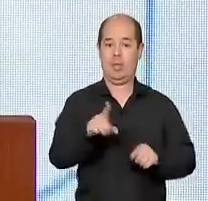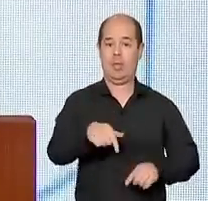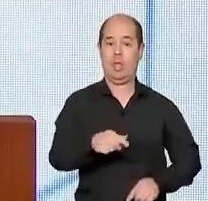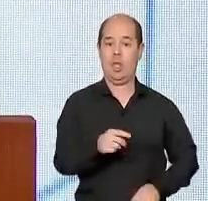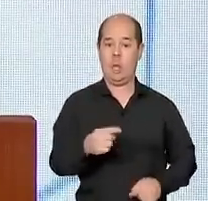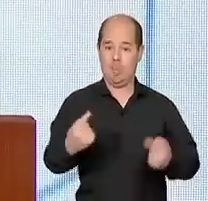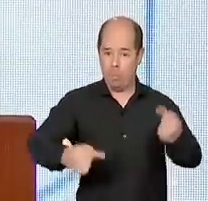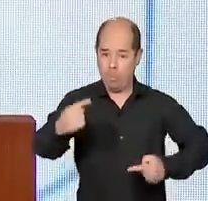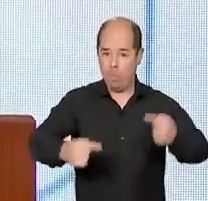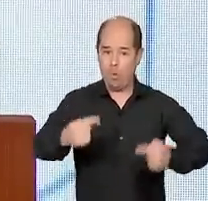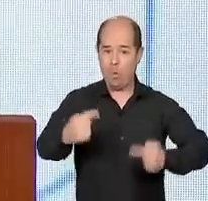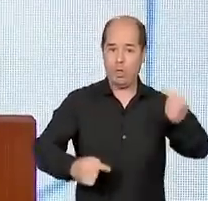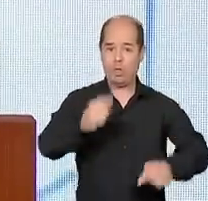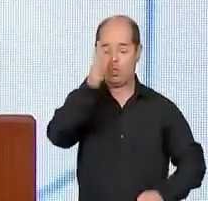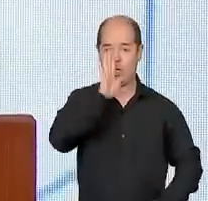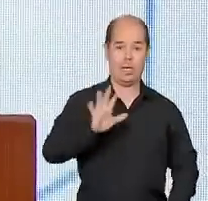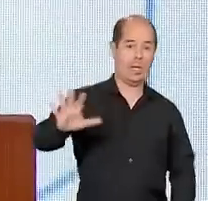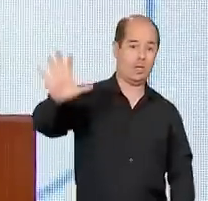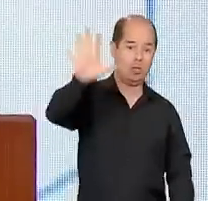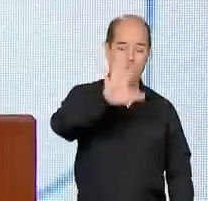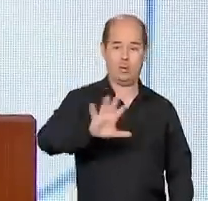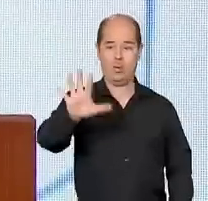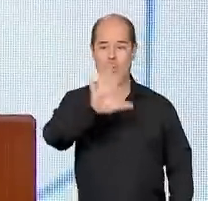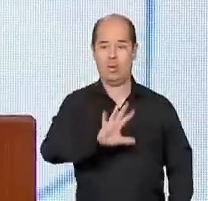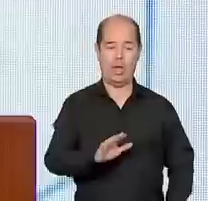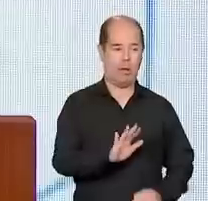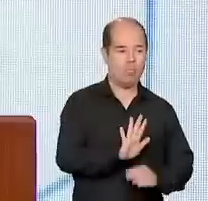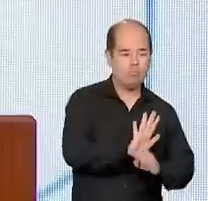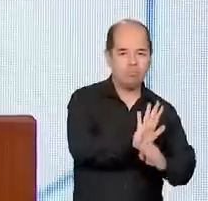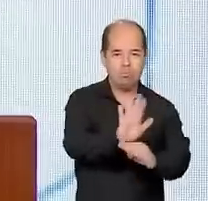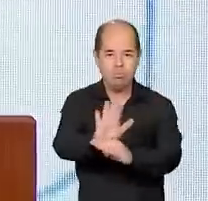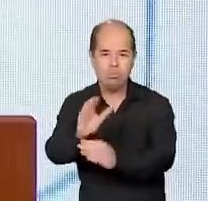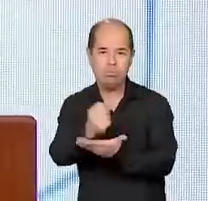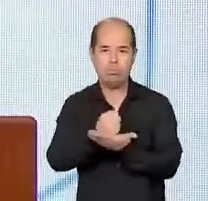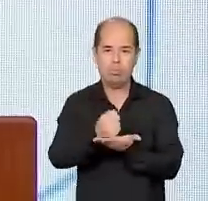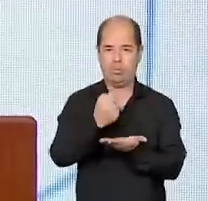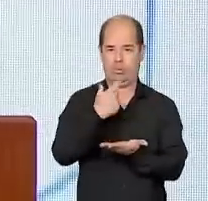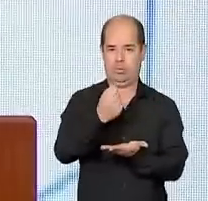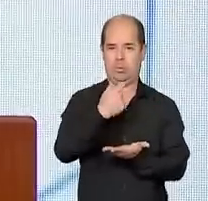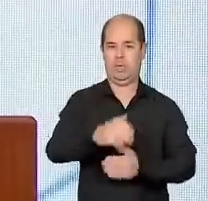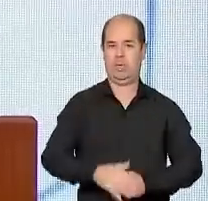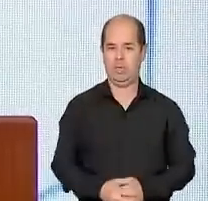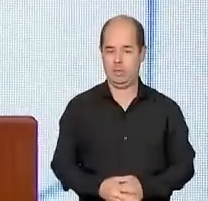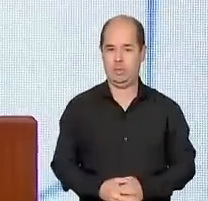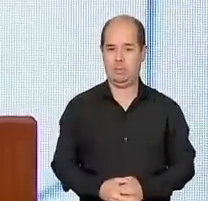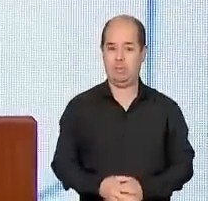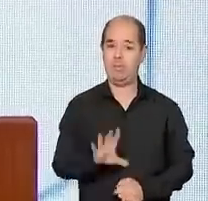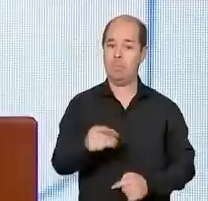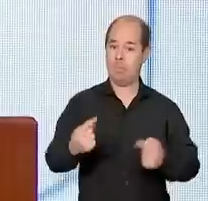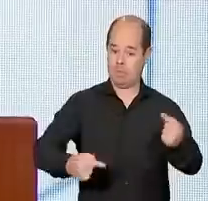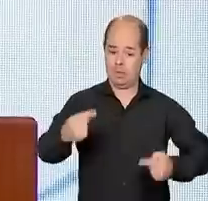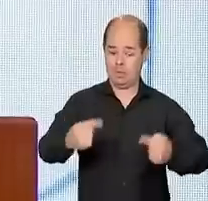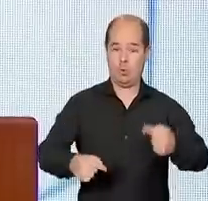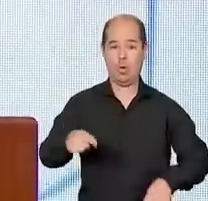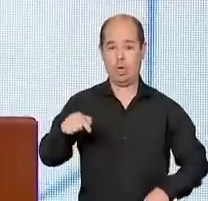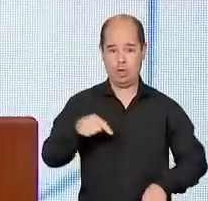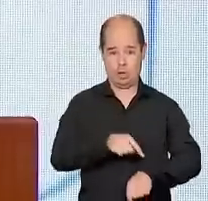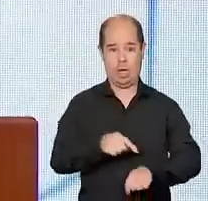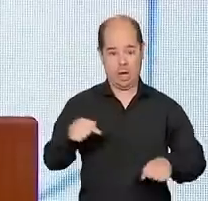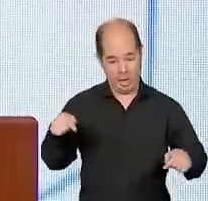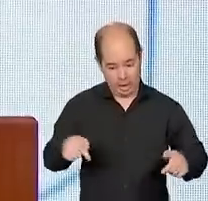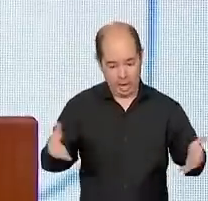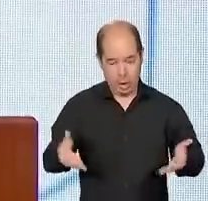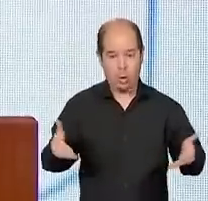Uma política que, nesse momento, deve ser realocada neste cenário estratégico em